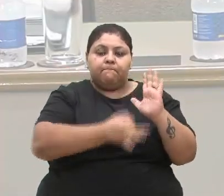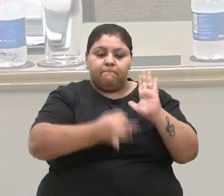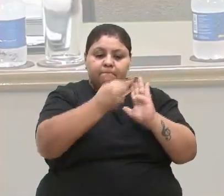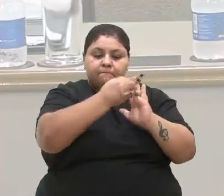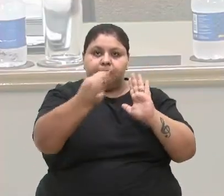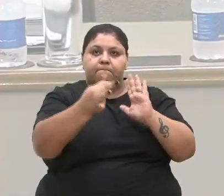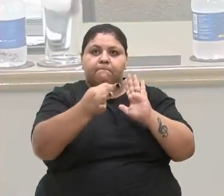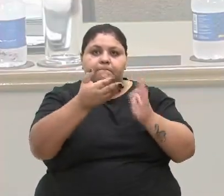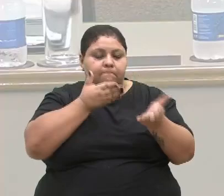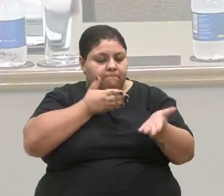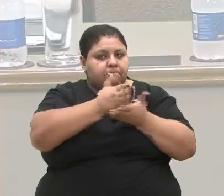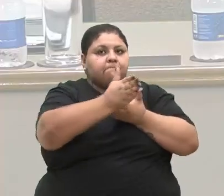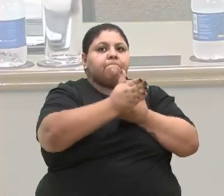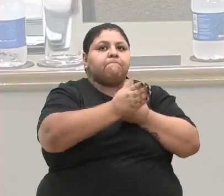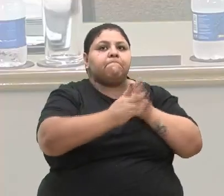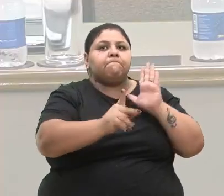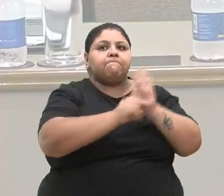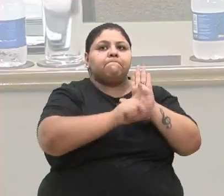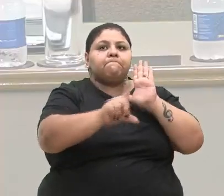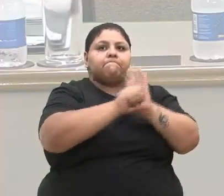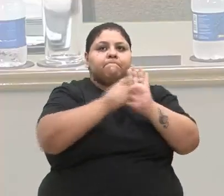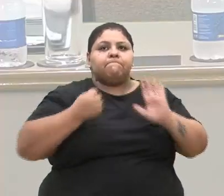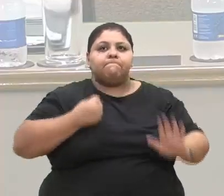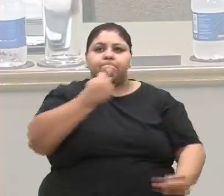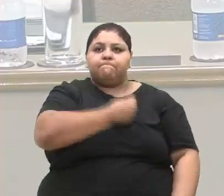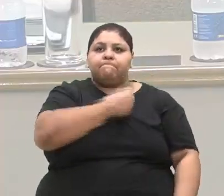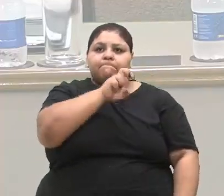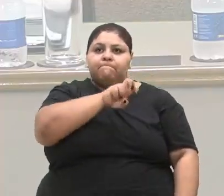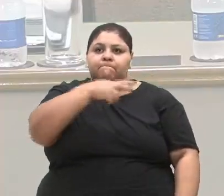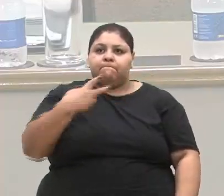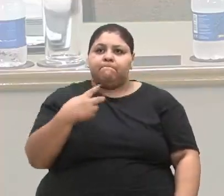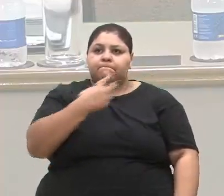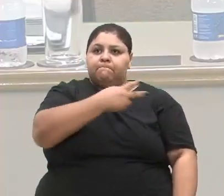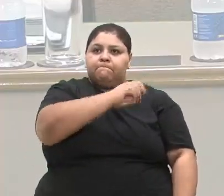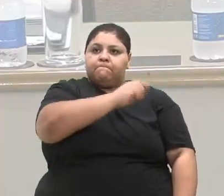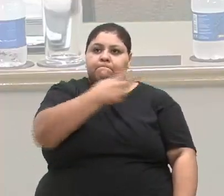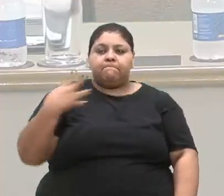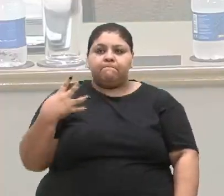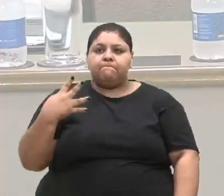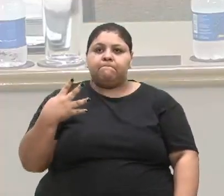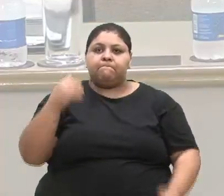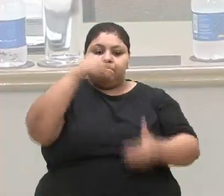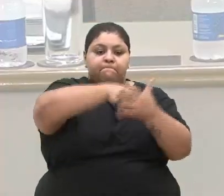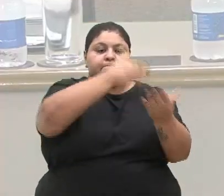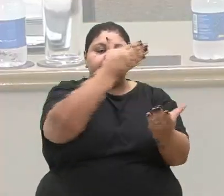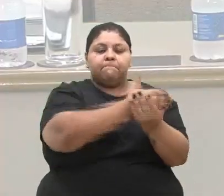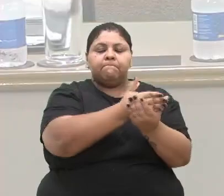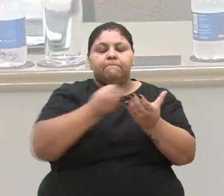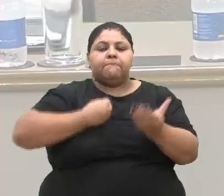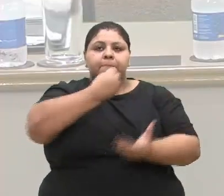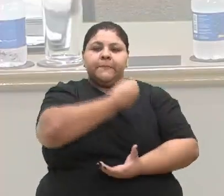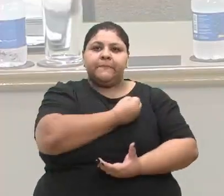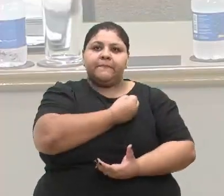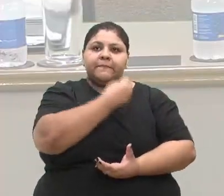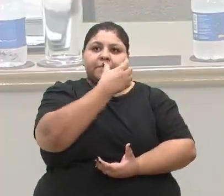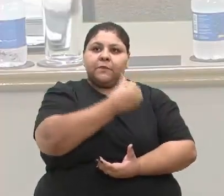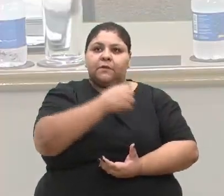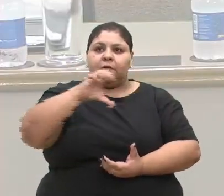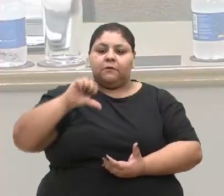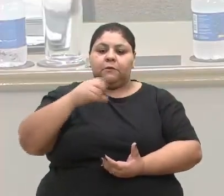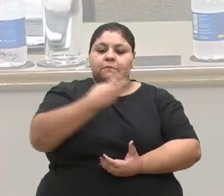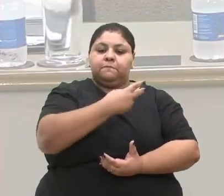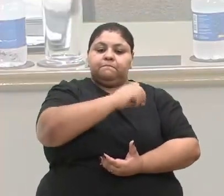forma favorável ao projeto de lei nº 52-2024, contido no processo nº 69